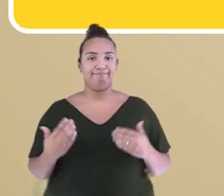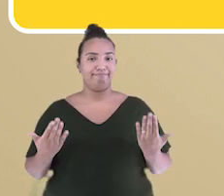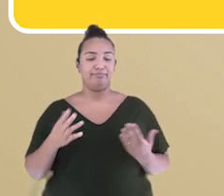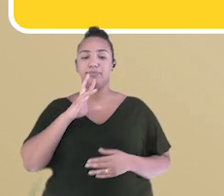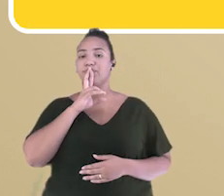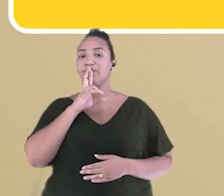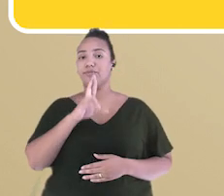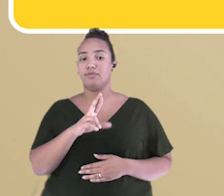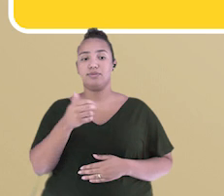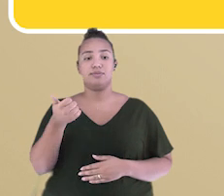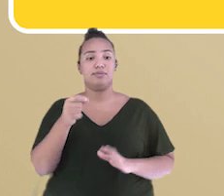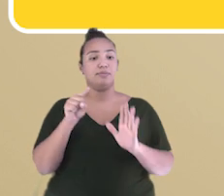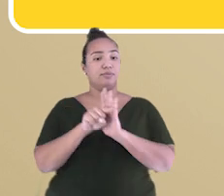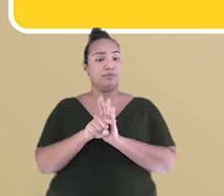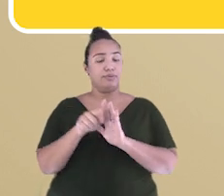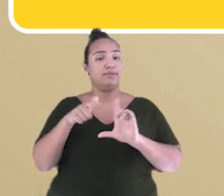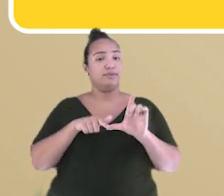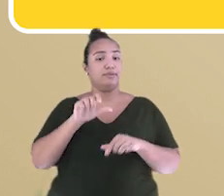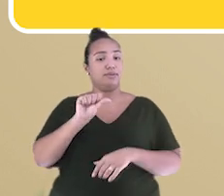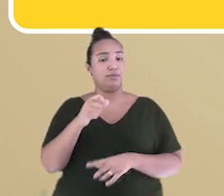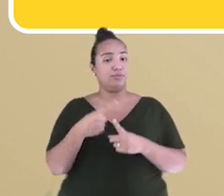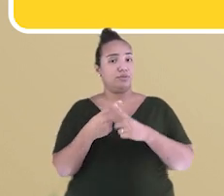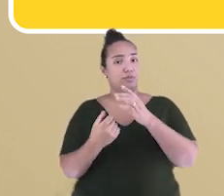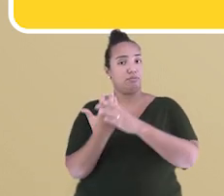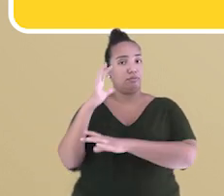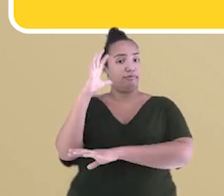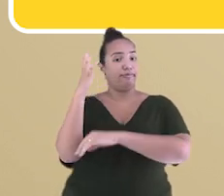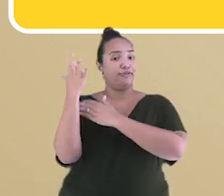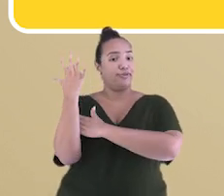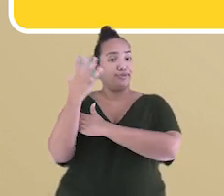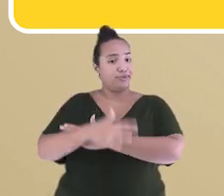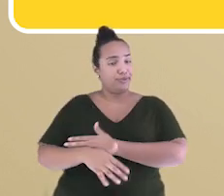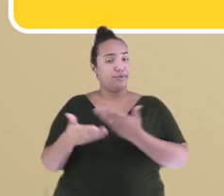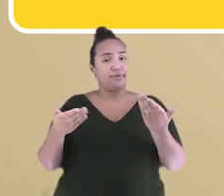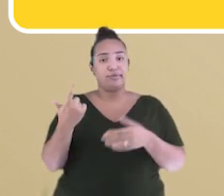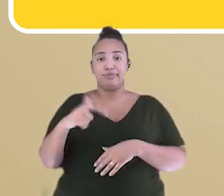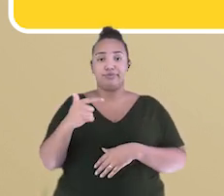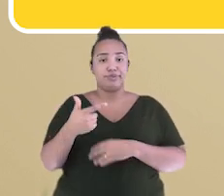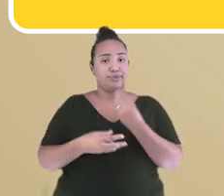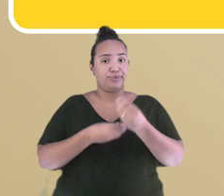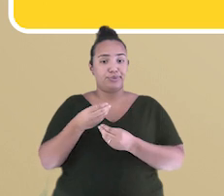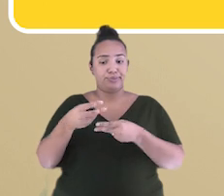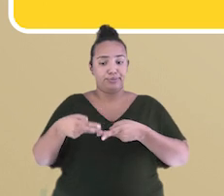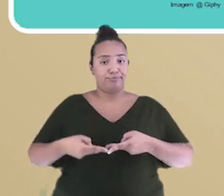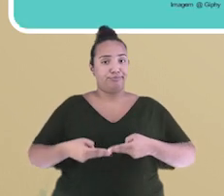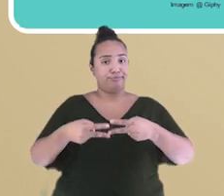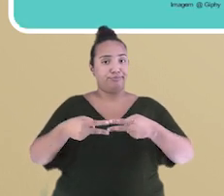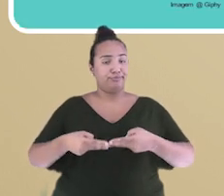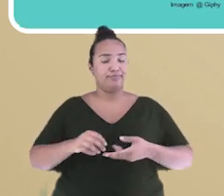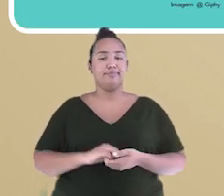Resposta da questão 1. Letra A, porque ele cortou a árvore e agora ela não tinha onde amarrar sua